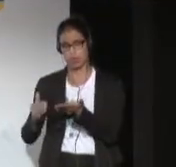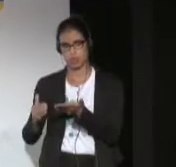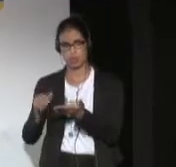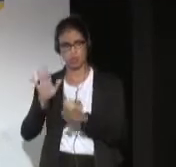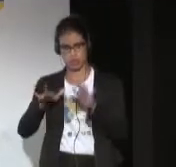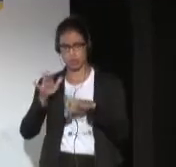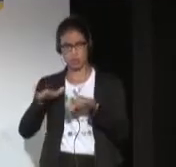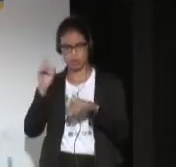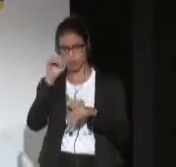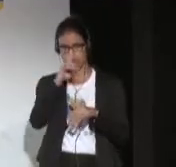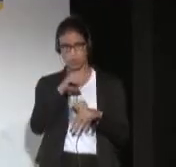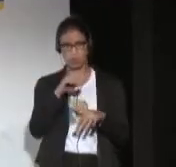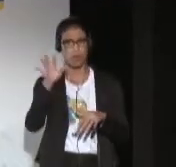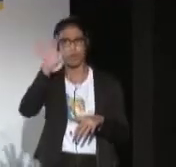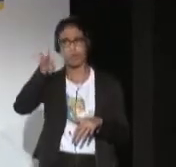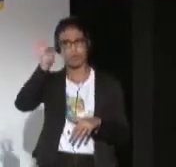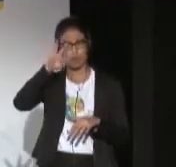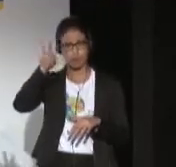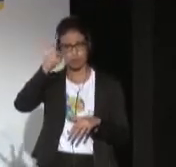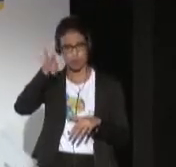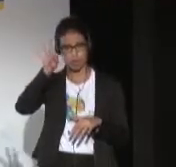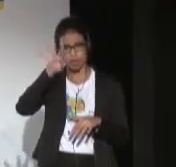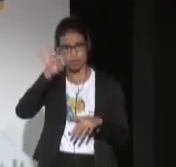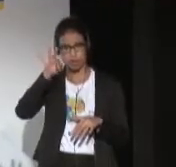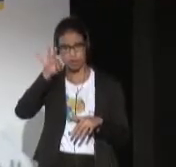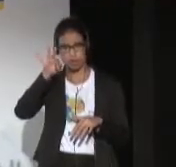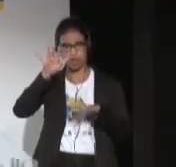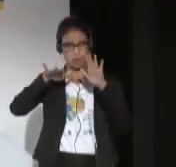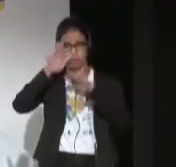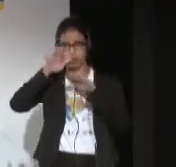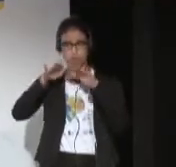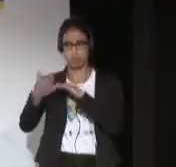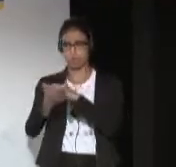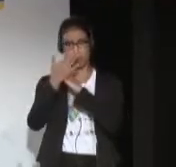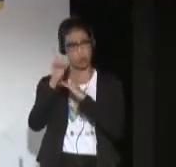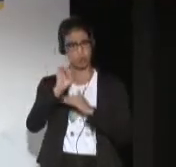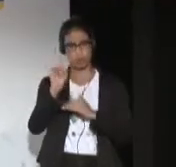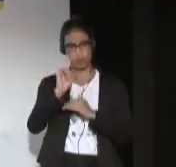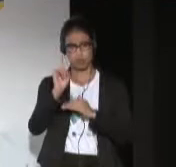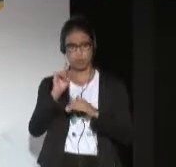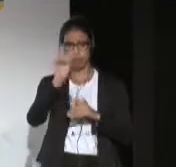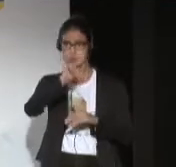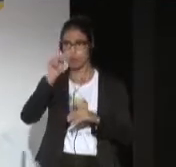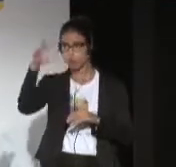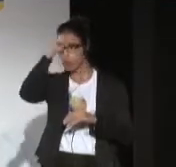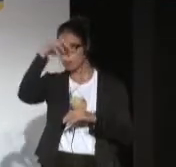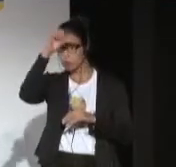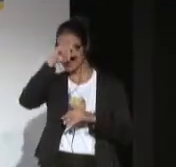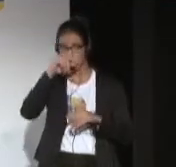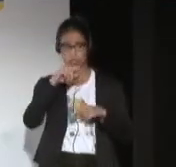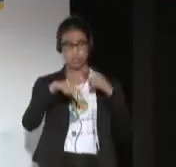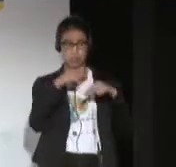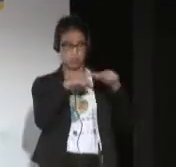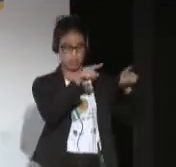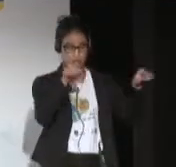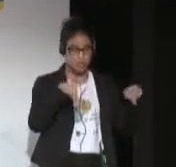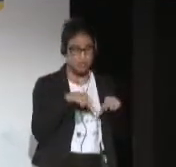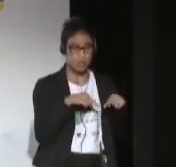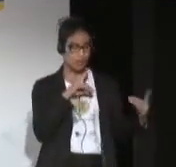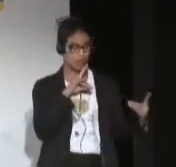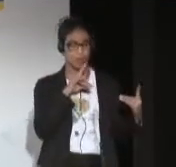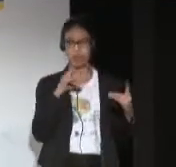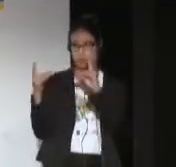currículo nas universidades que não atende à prática pedagógica, não gera na formação inicial dos professores os impactos, por exemplo, que nós